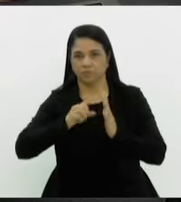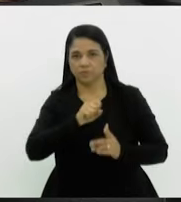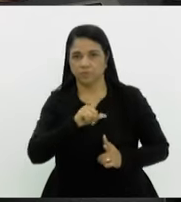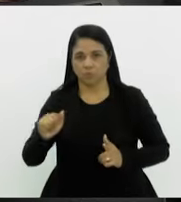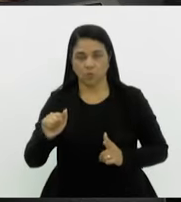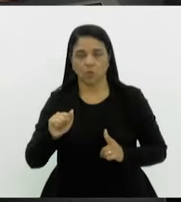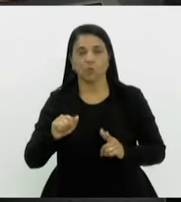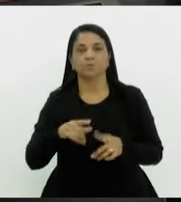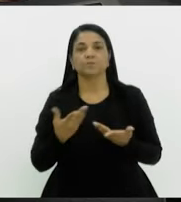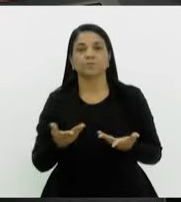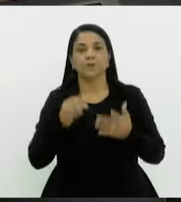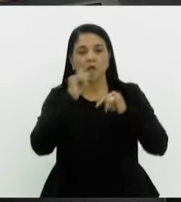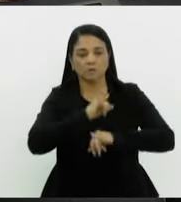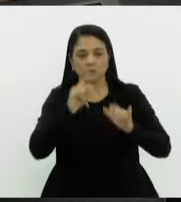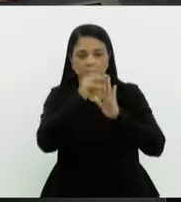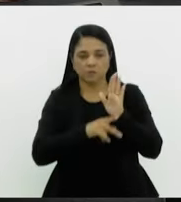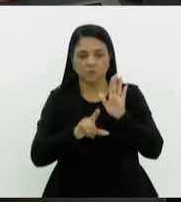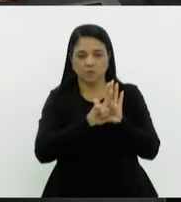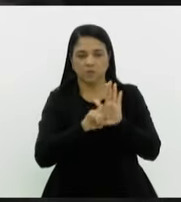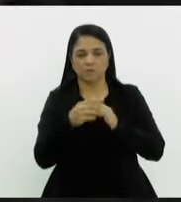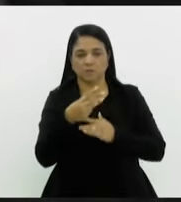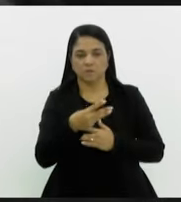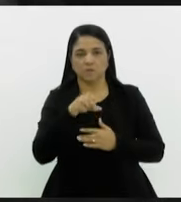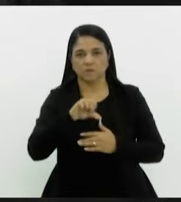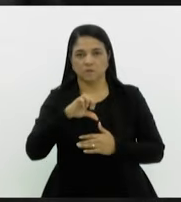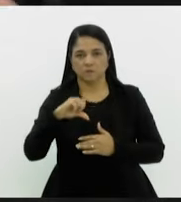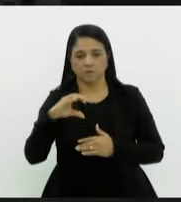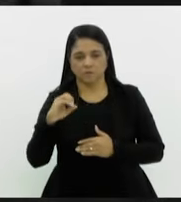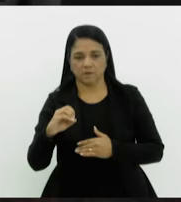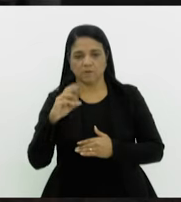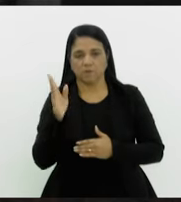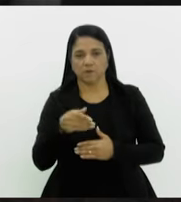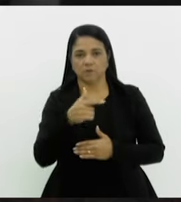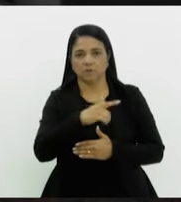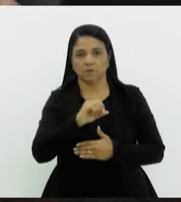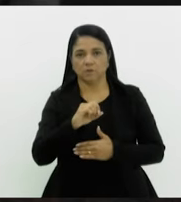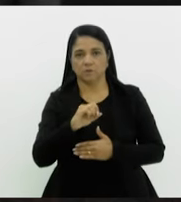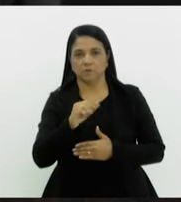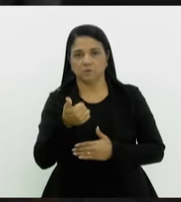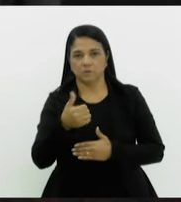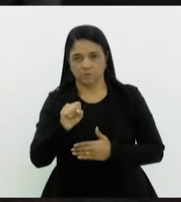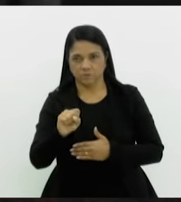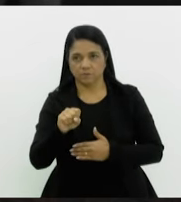Anuncio projeto de lei número 3.990, de 2018,